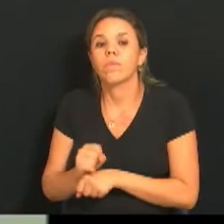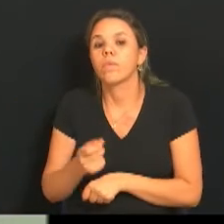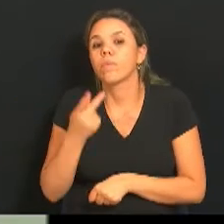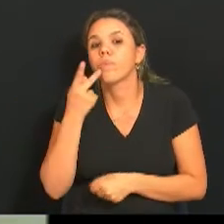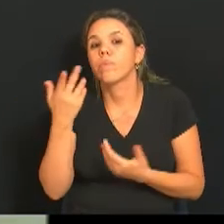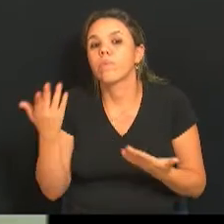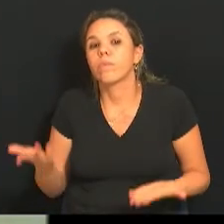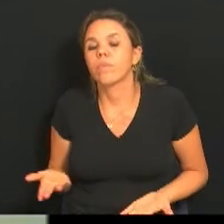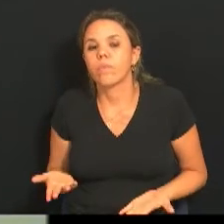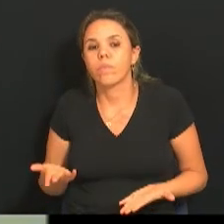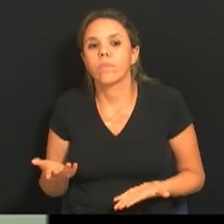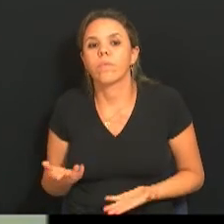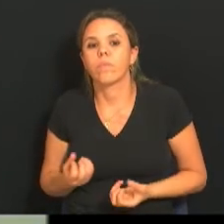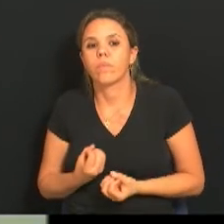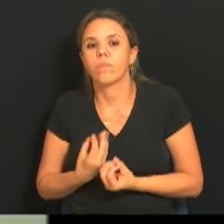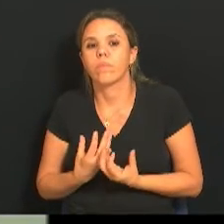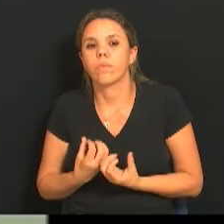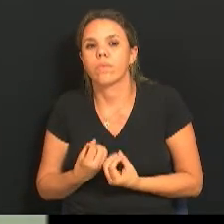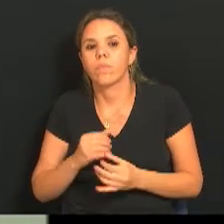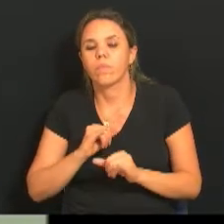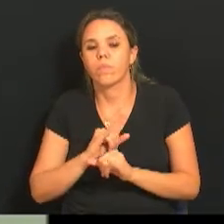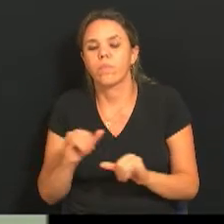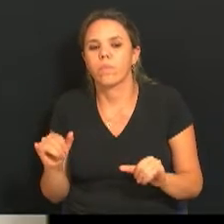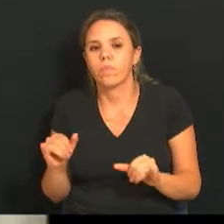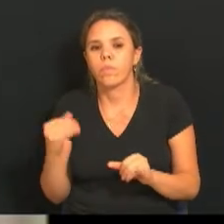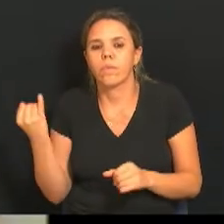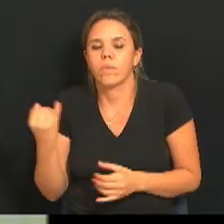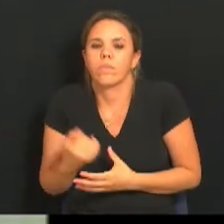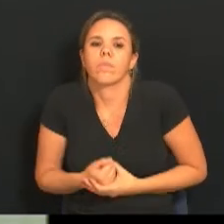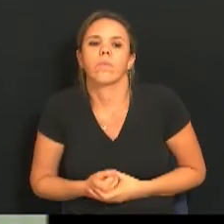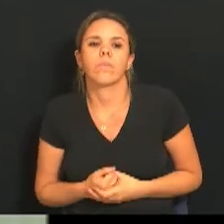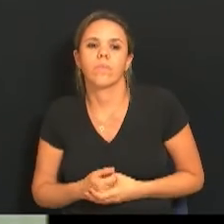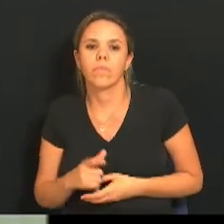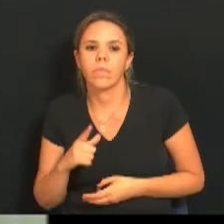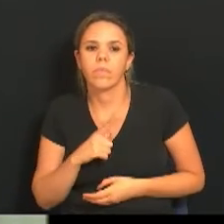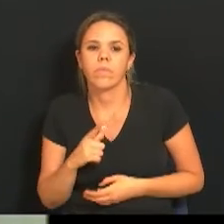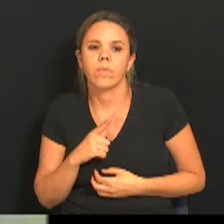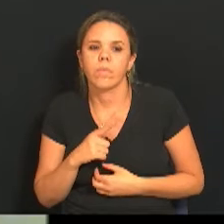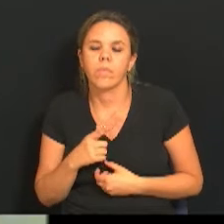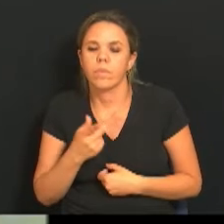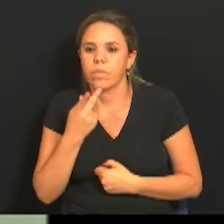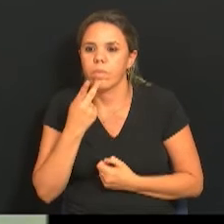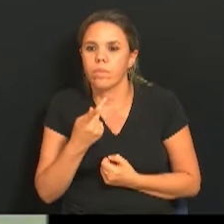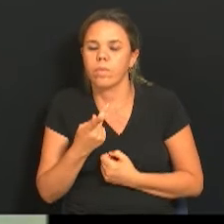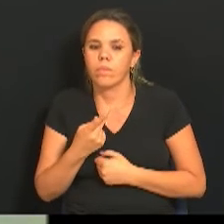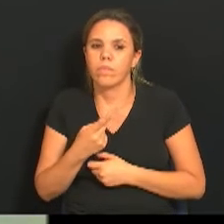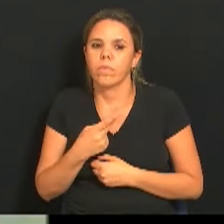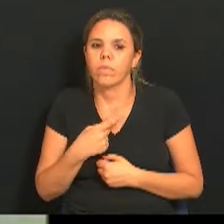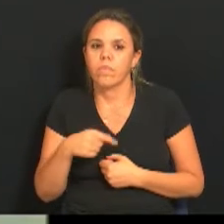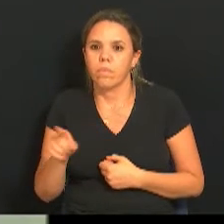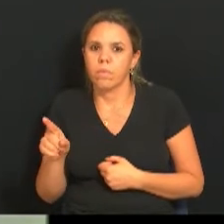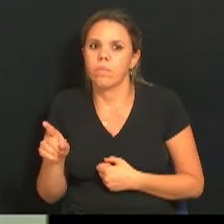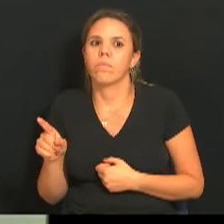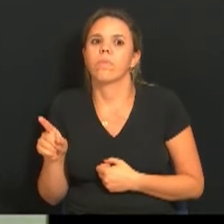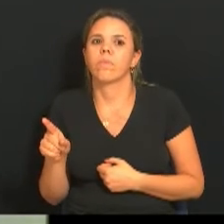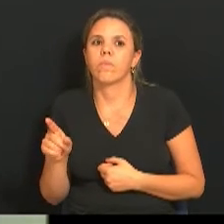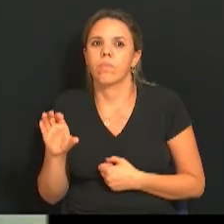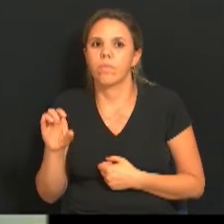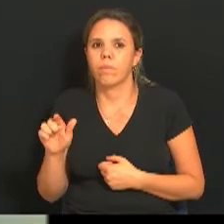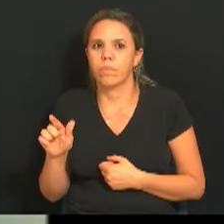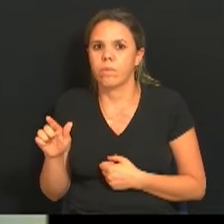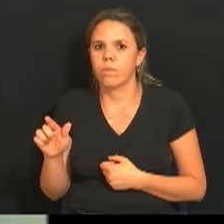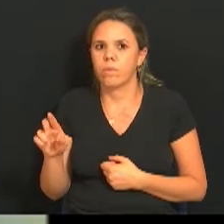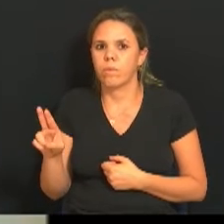fato falou da informação, é outro ponto importante. Quando eu tenho dito que a gente tem ido diretamente aos consegues, às reuniões